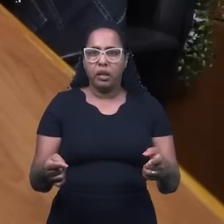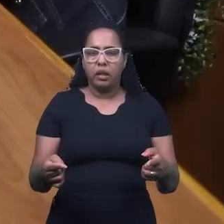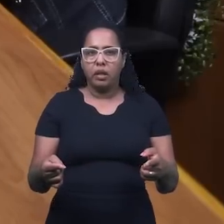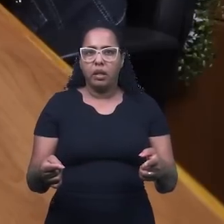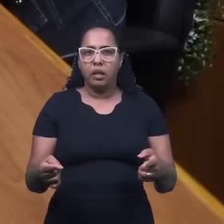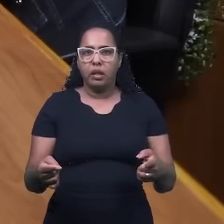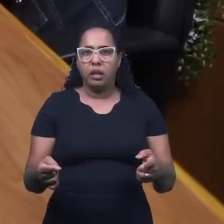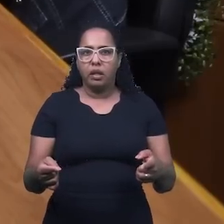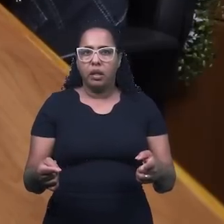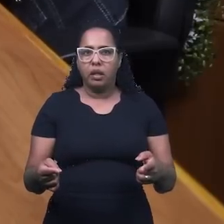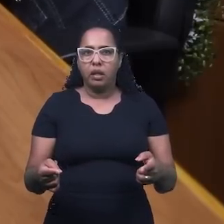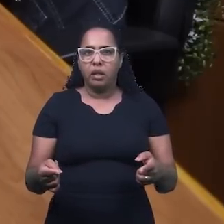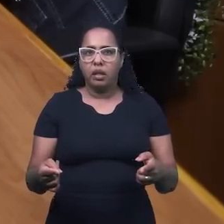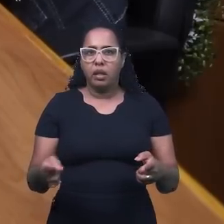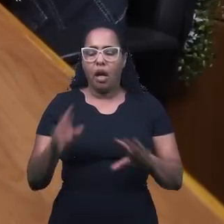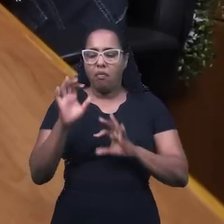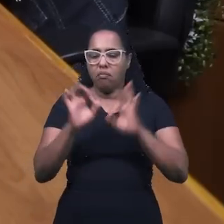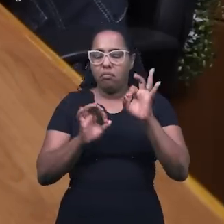músicas